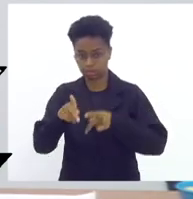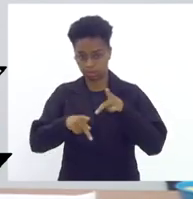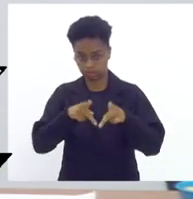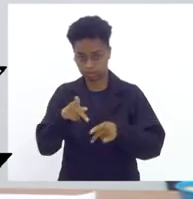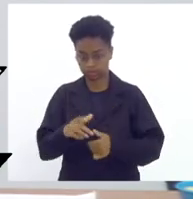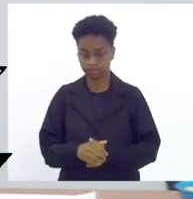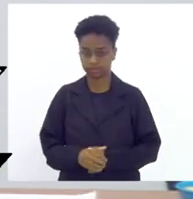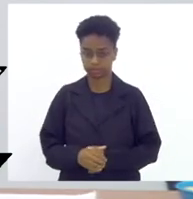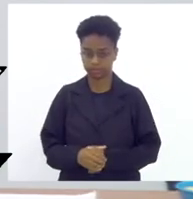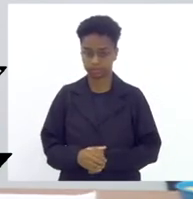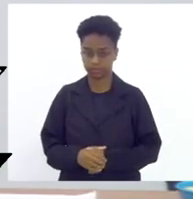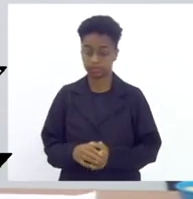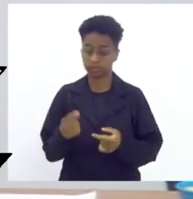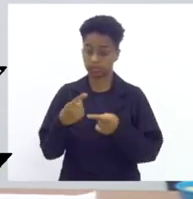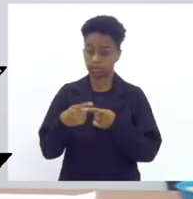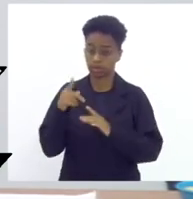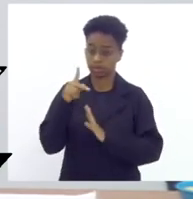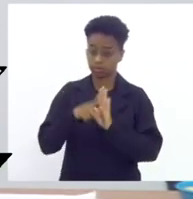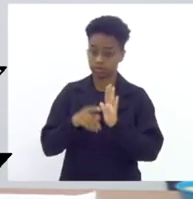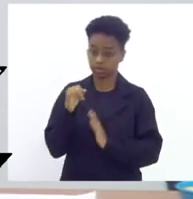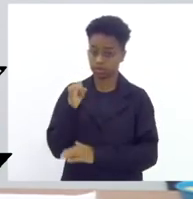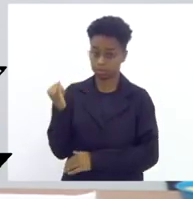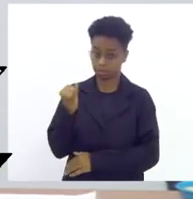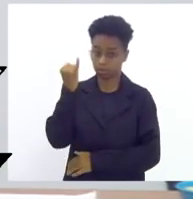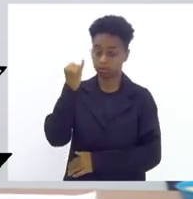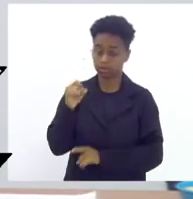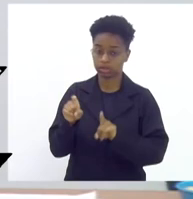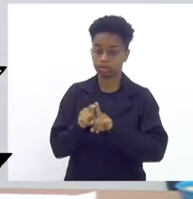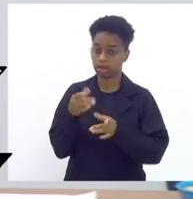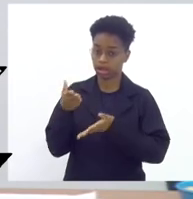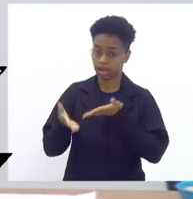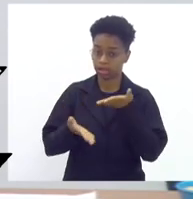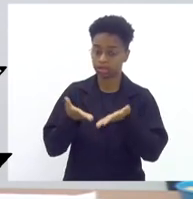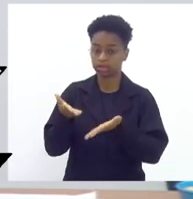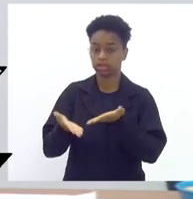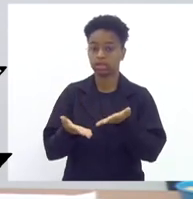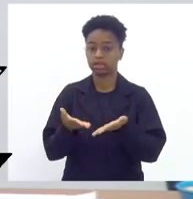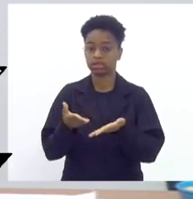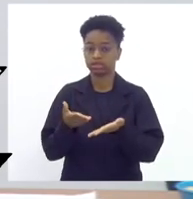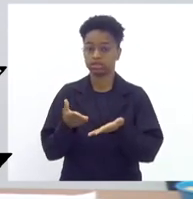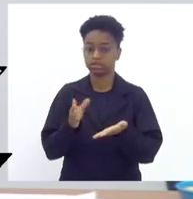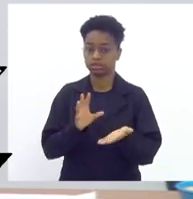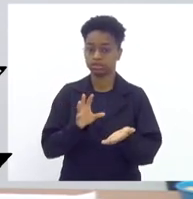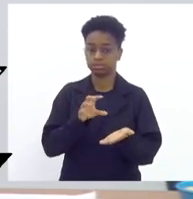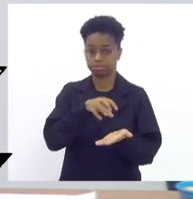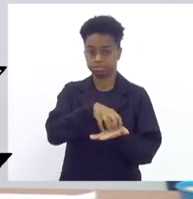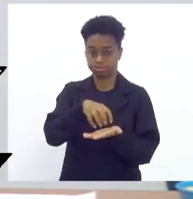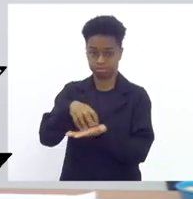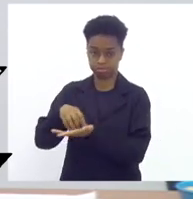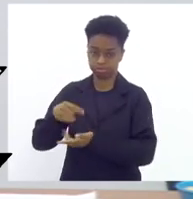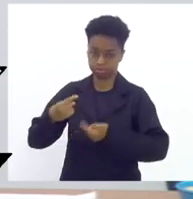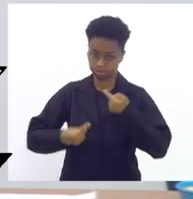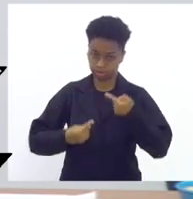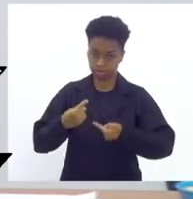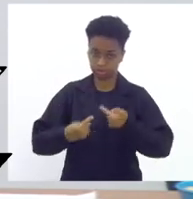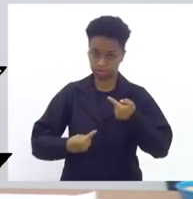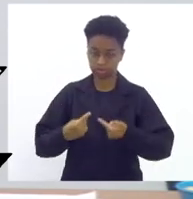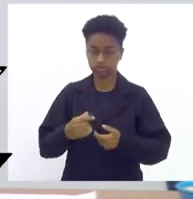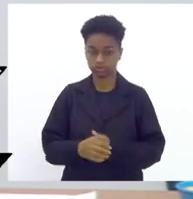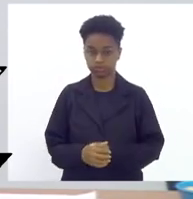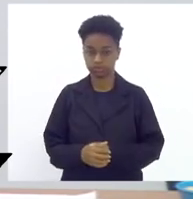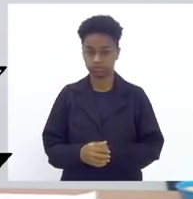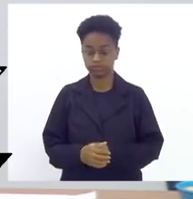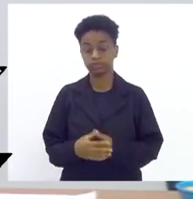que imediato importante atende uma setorização desse debate né ou seja